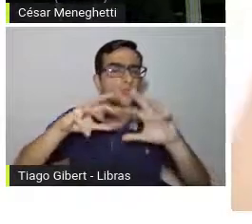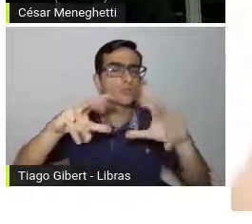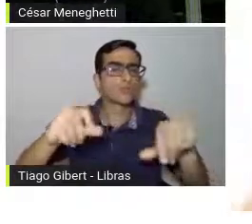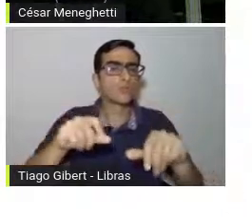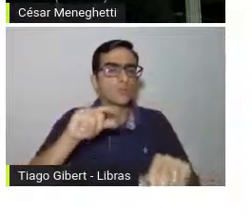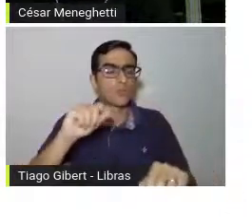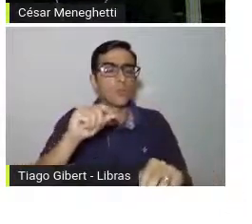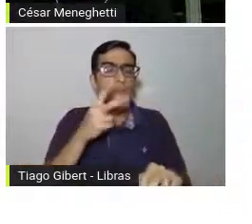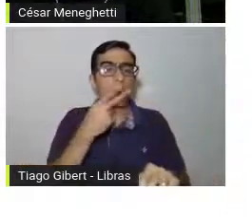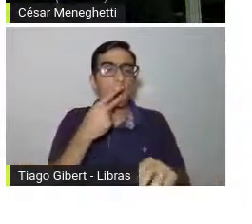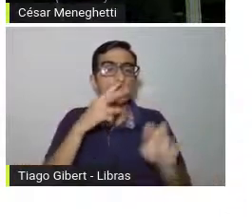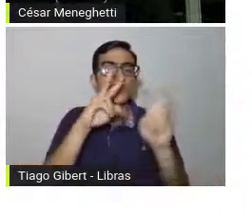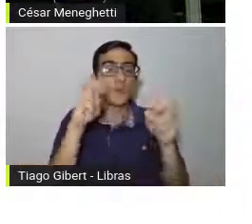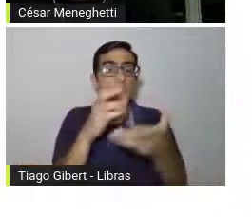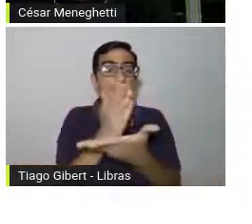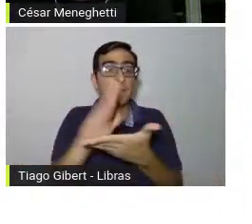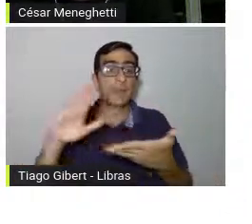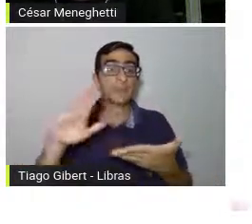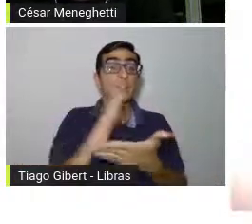é separação